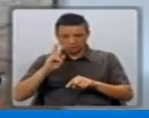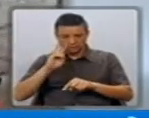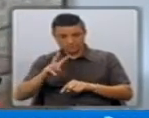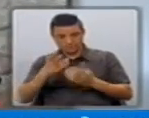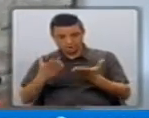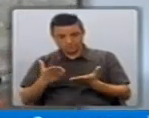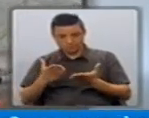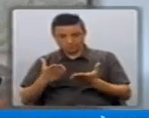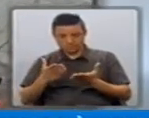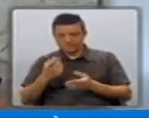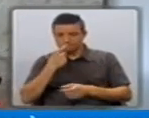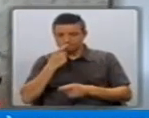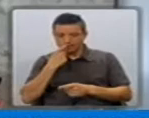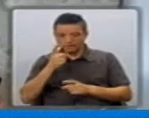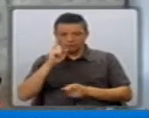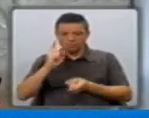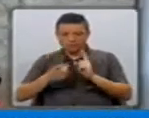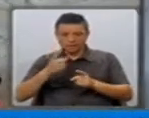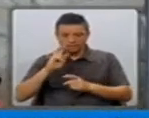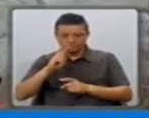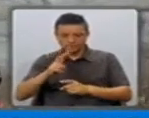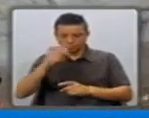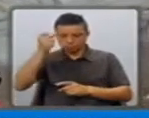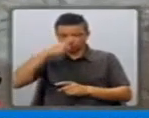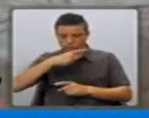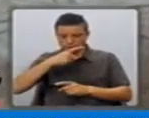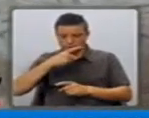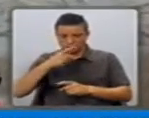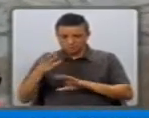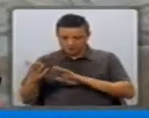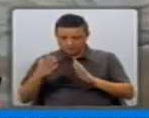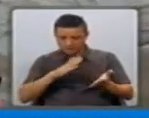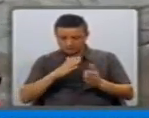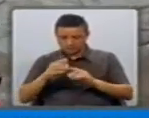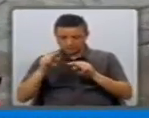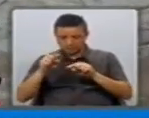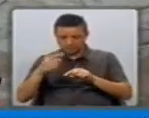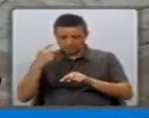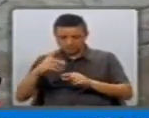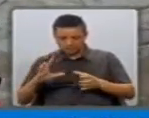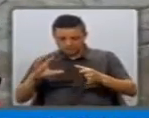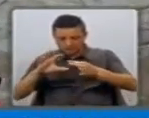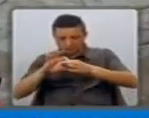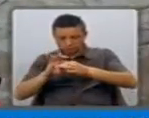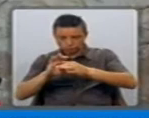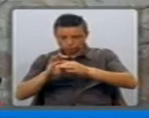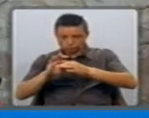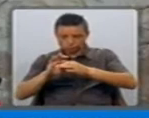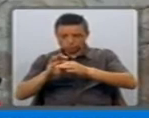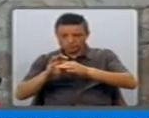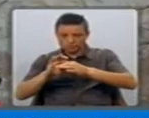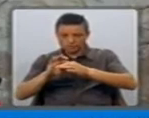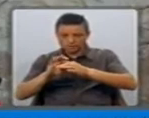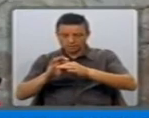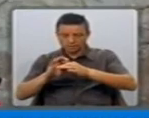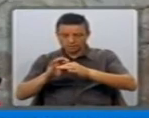a ver. Bom, qual é a história deste meteorito? É que provavelmente este meteorito está associado a